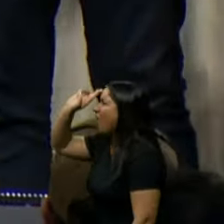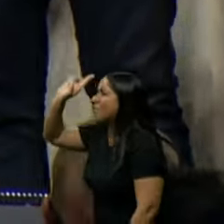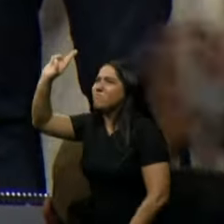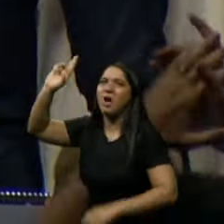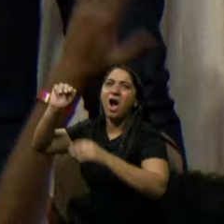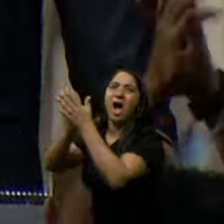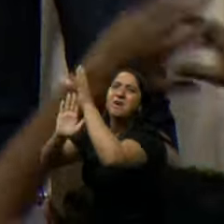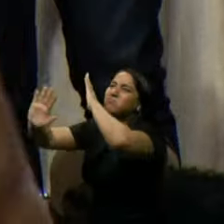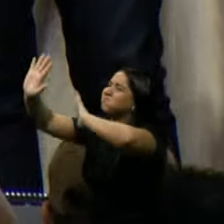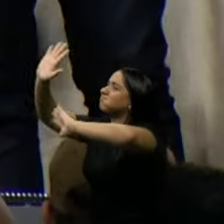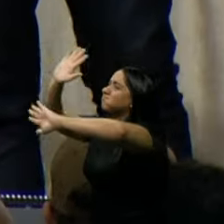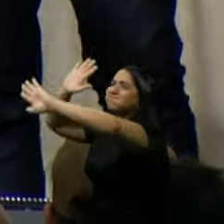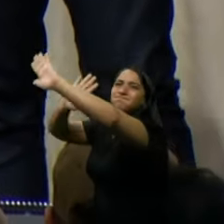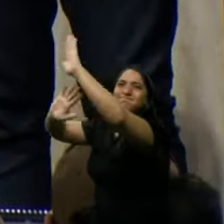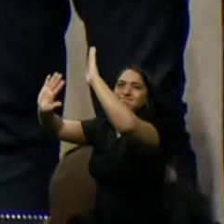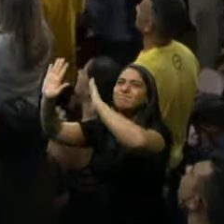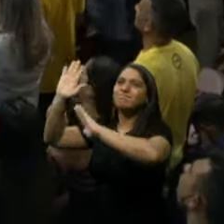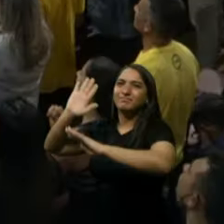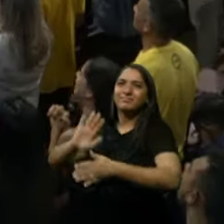E aí